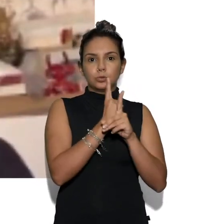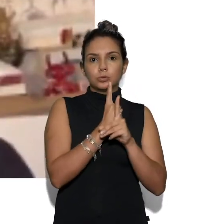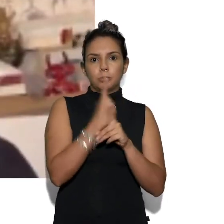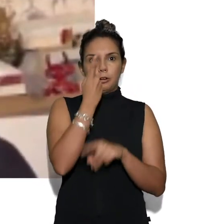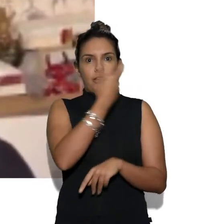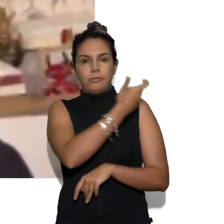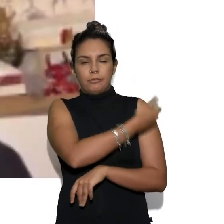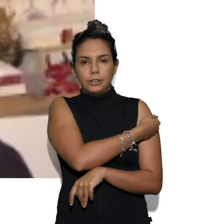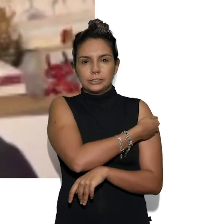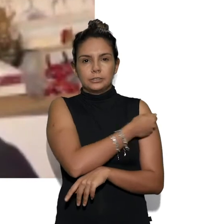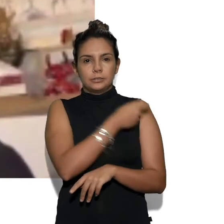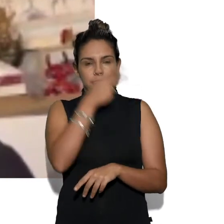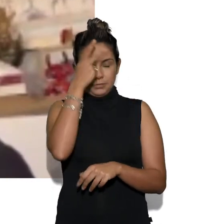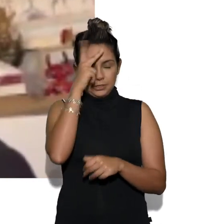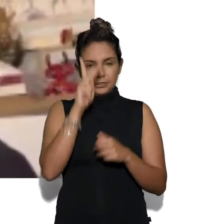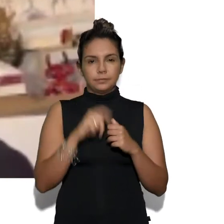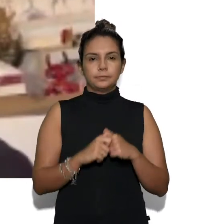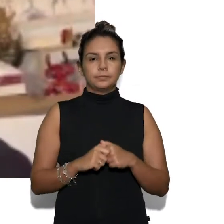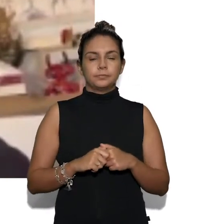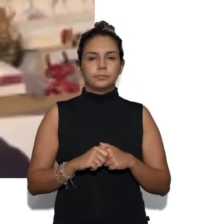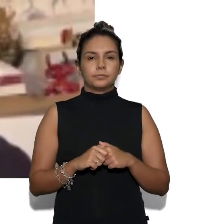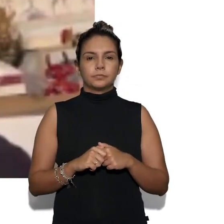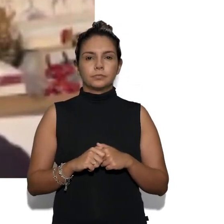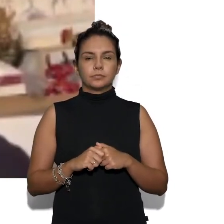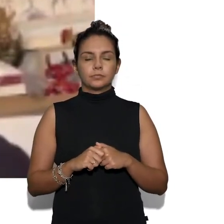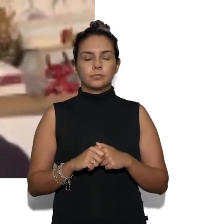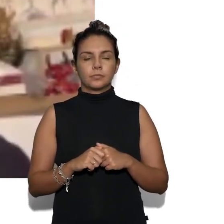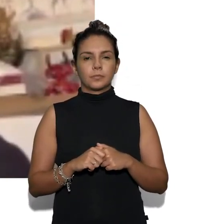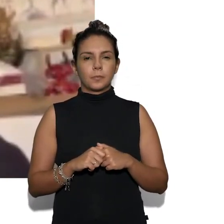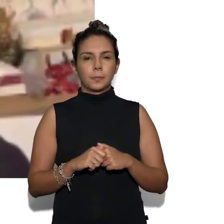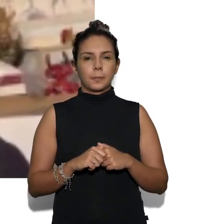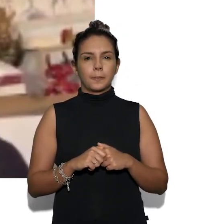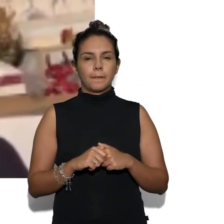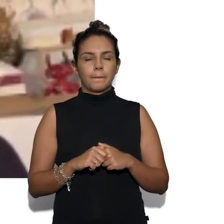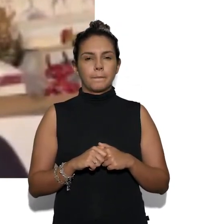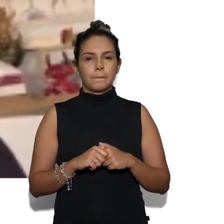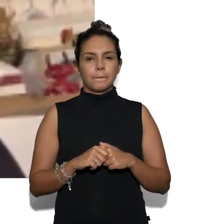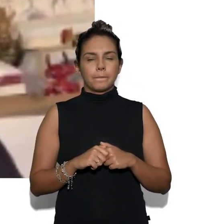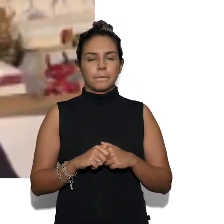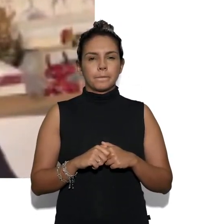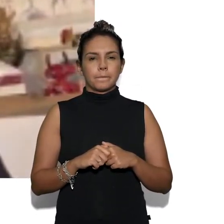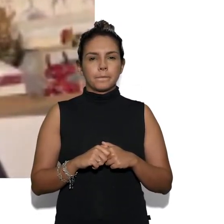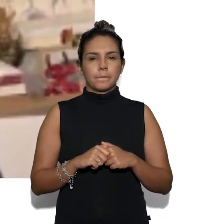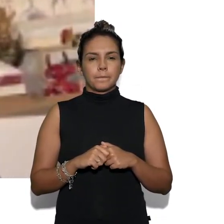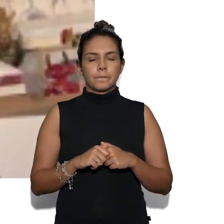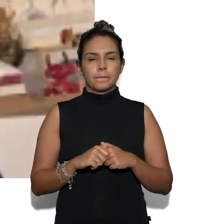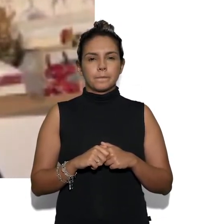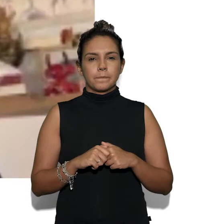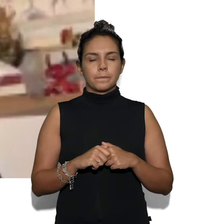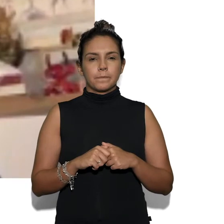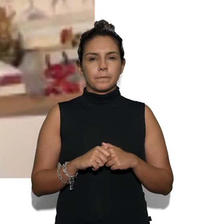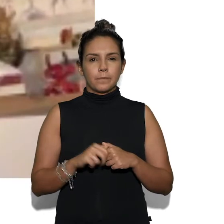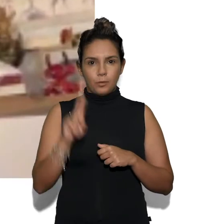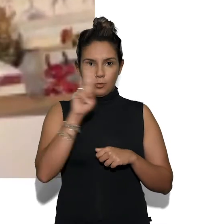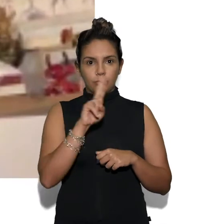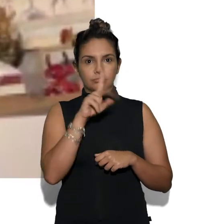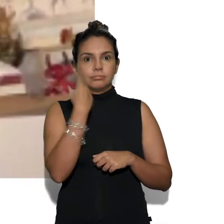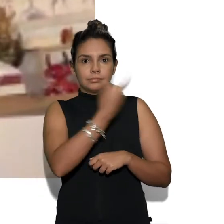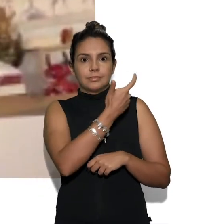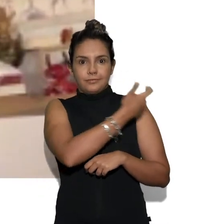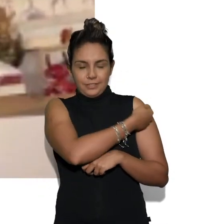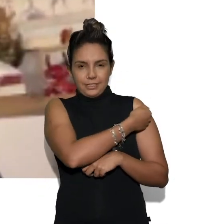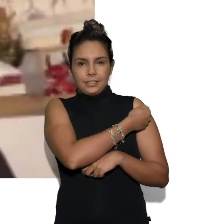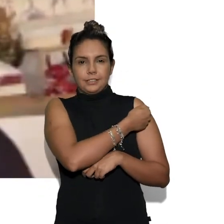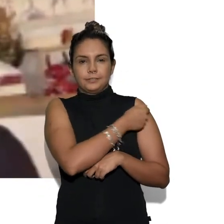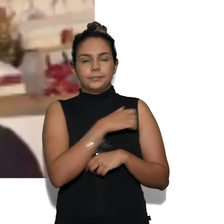uma vacina, para testar e para como se diz, e para ratificar o uso da vacina